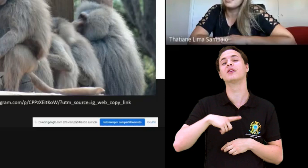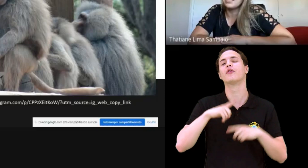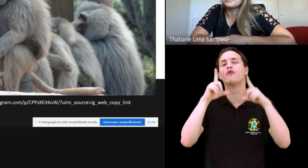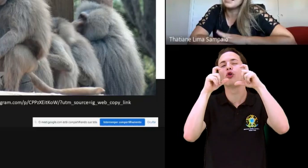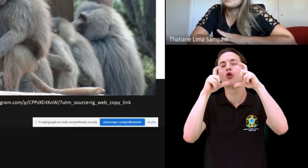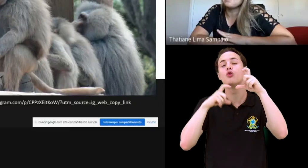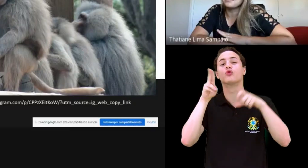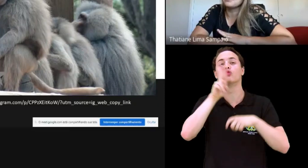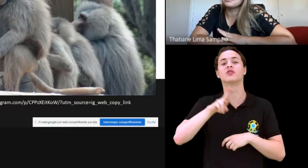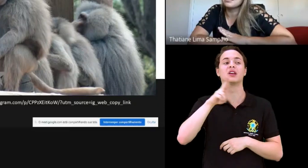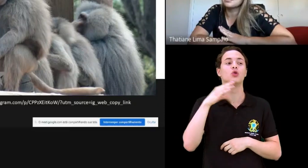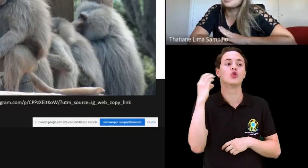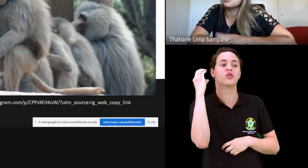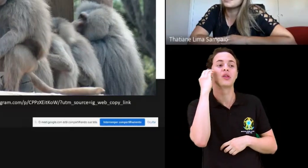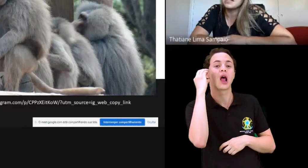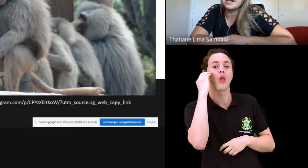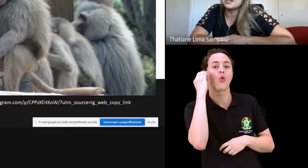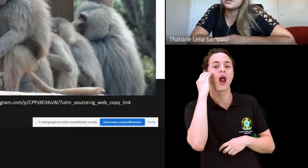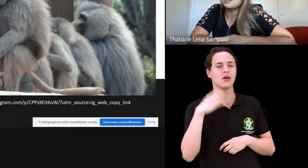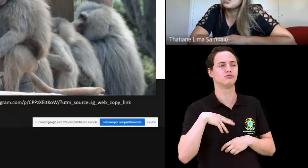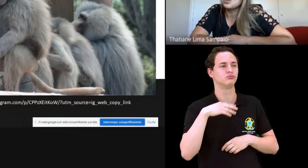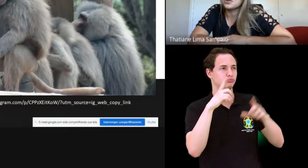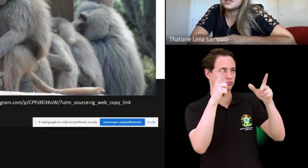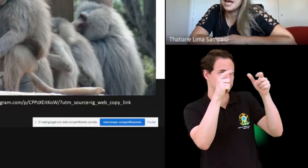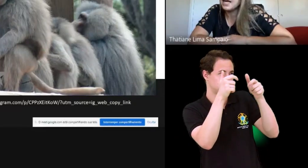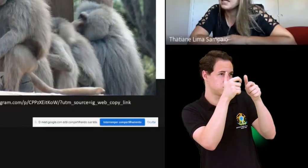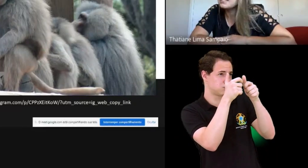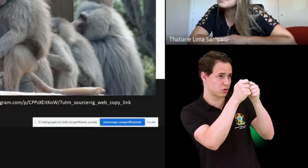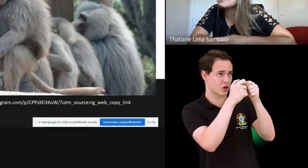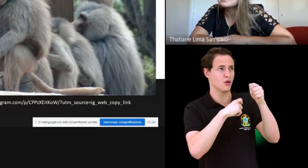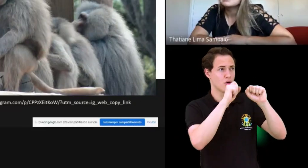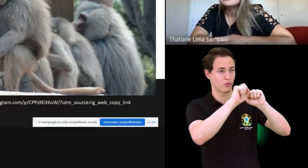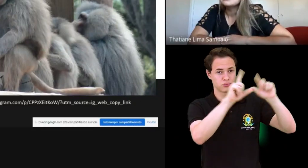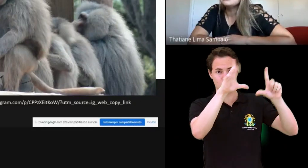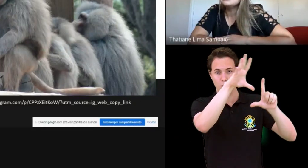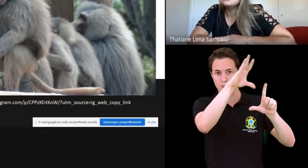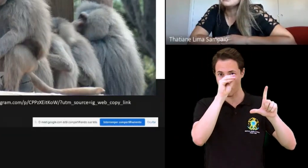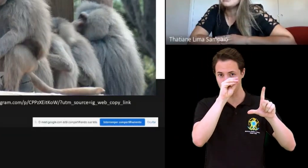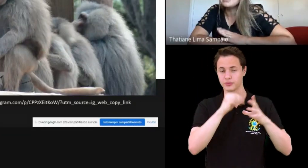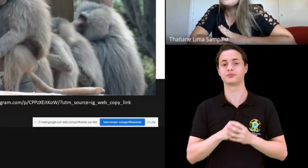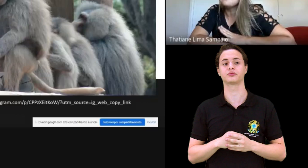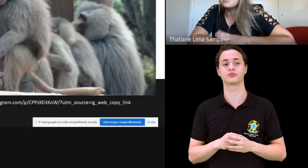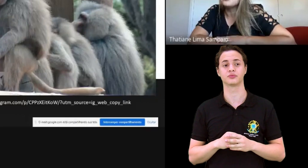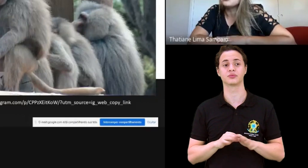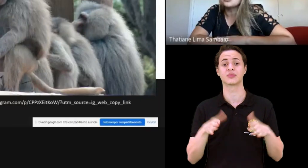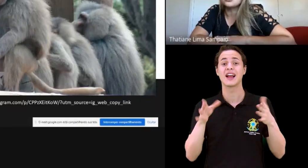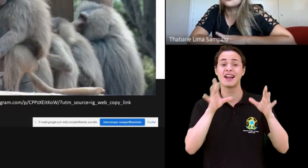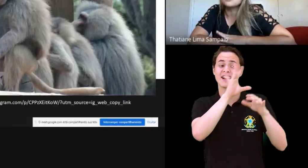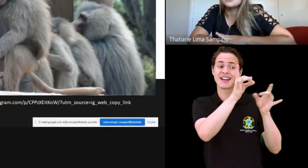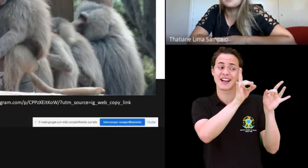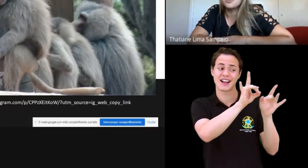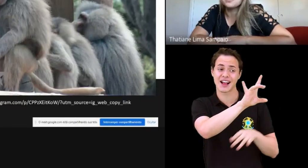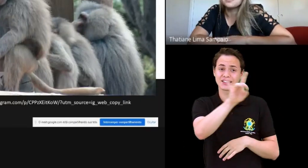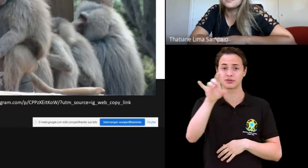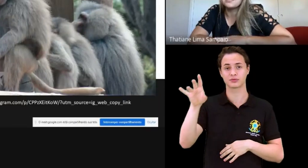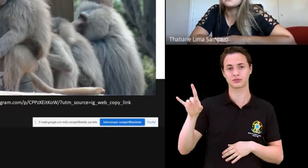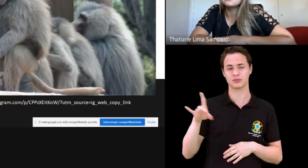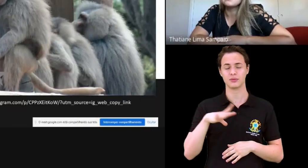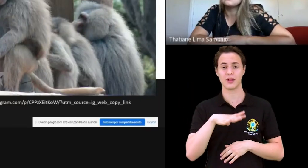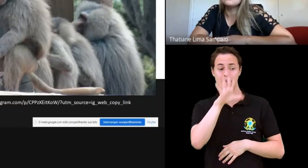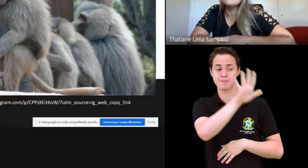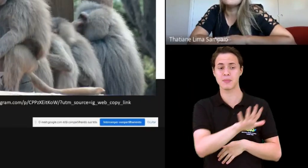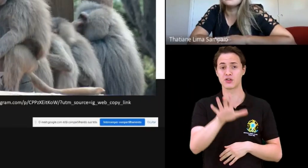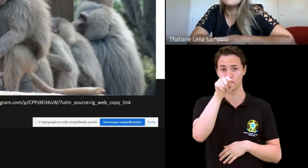de um celular, sabe, pelo que as pessoas se interessam nas mídias sociais. E cada imagem, gente, que vocês postam,